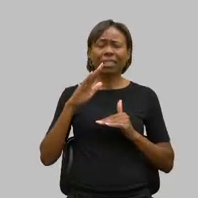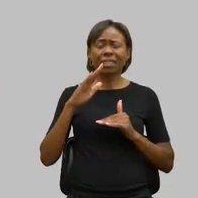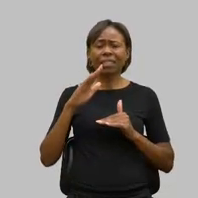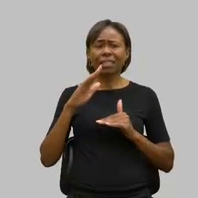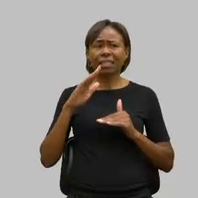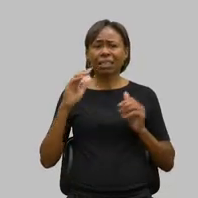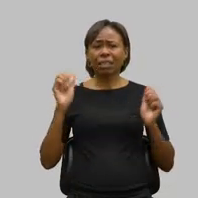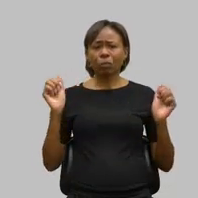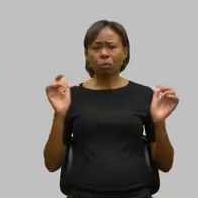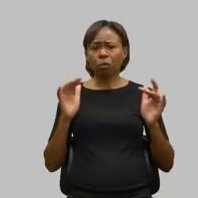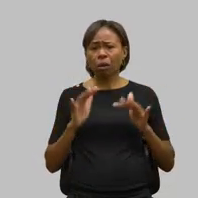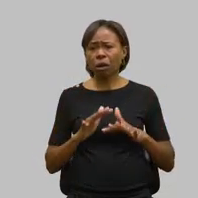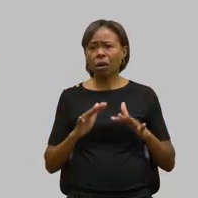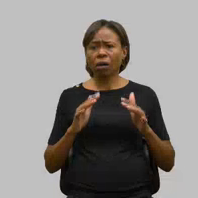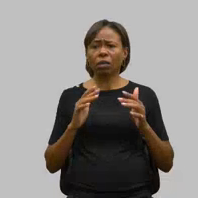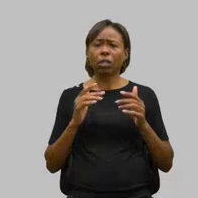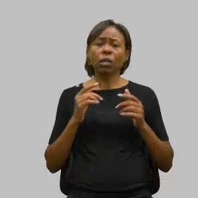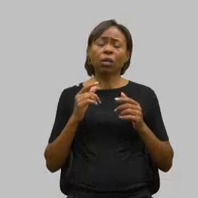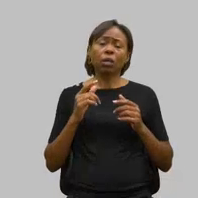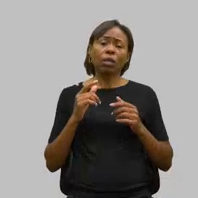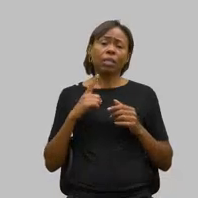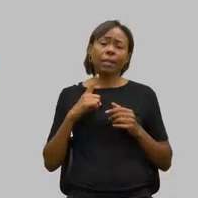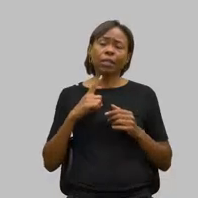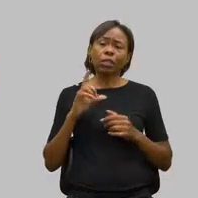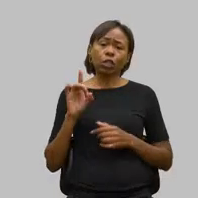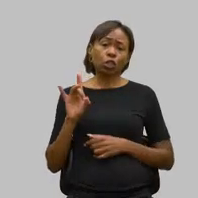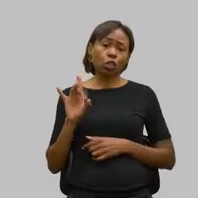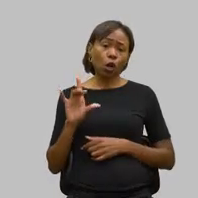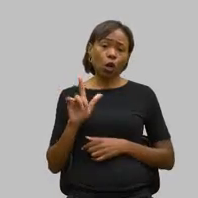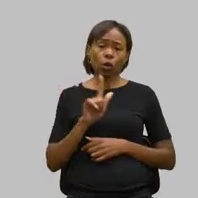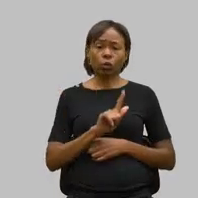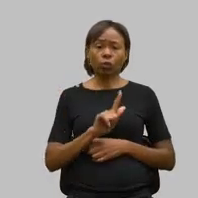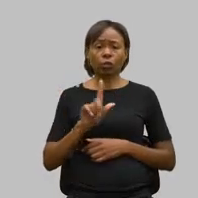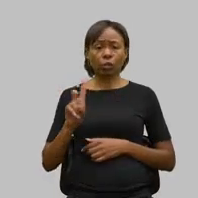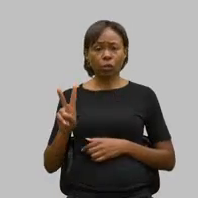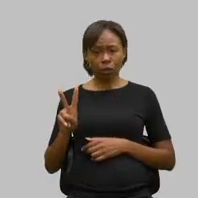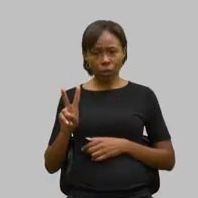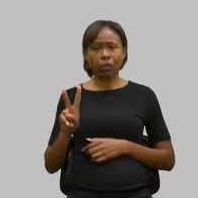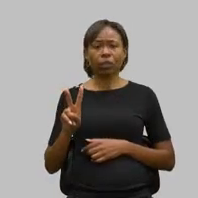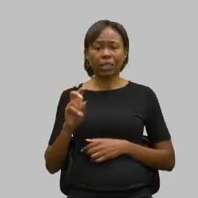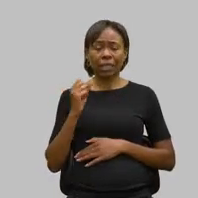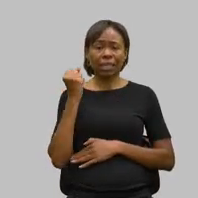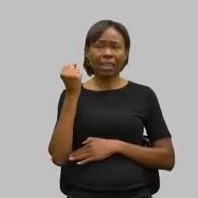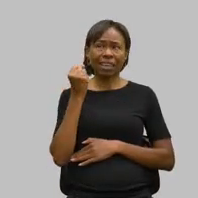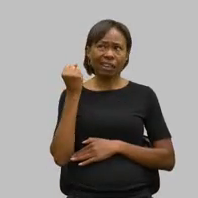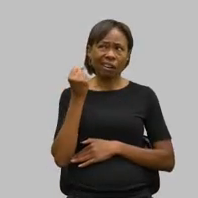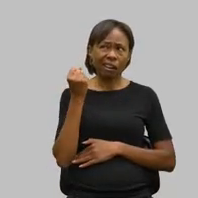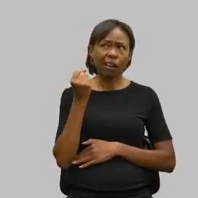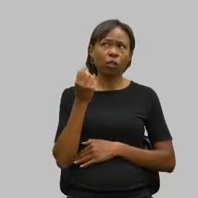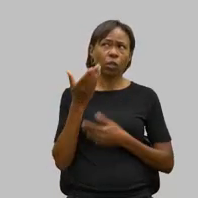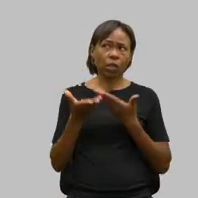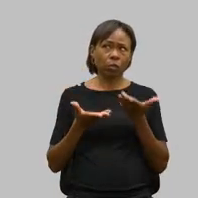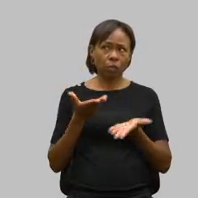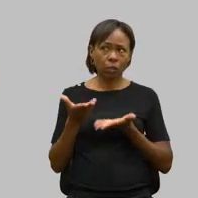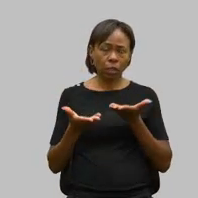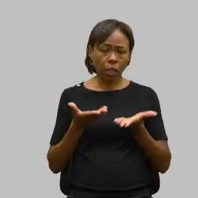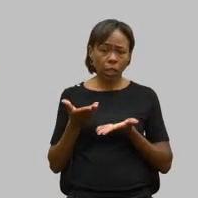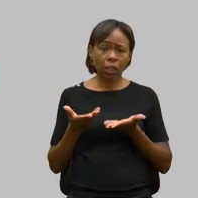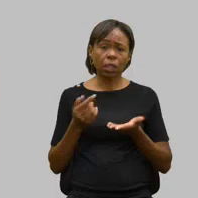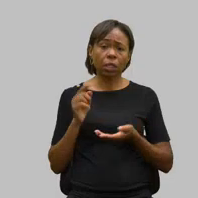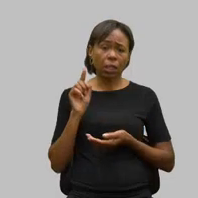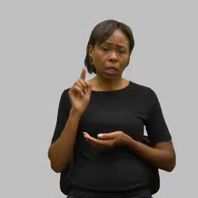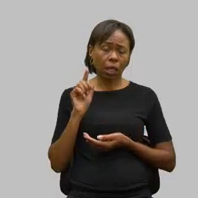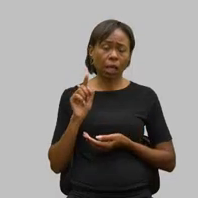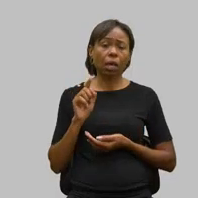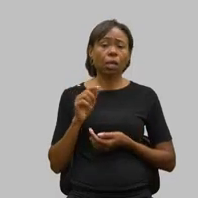todo o sistema. Nós temos só o governador Valadares que atende a alta complexidade, uma característica peculiar ali. e nós temos